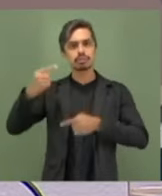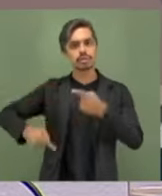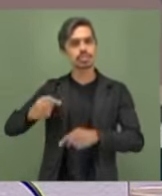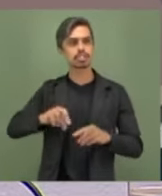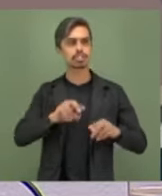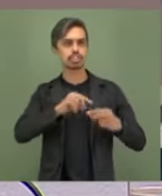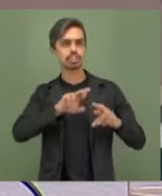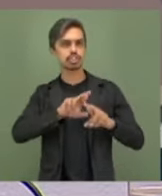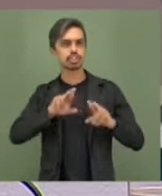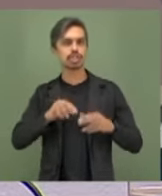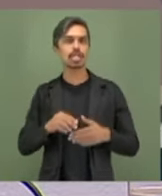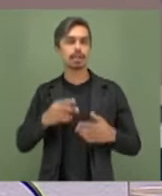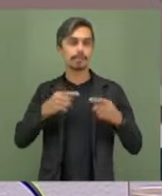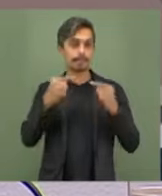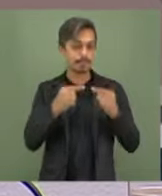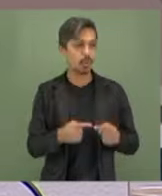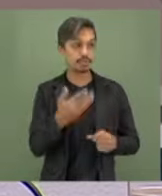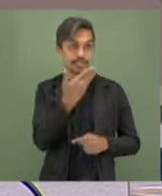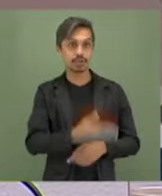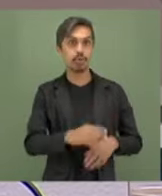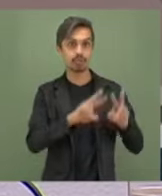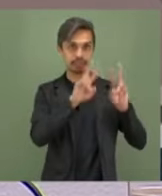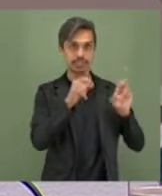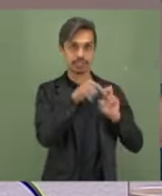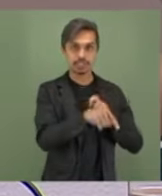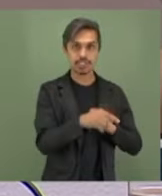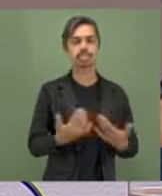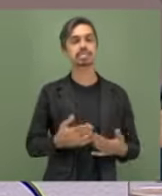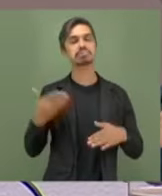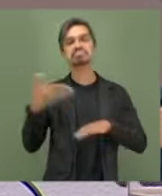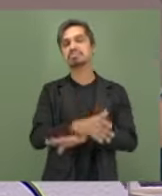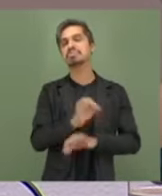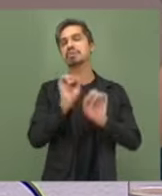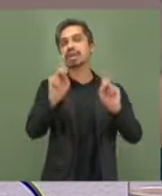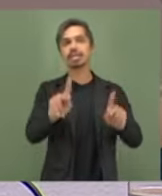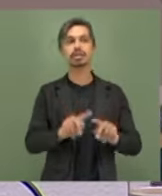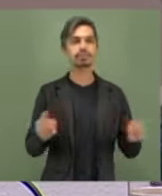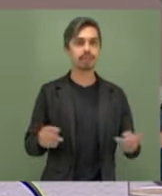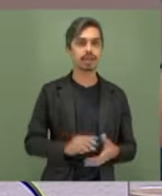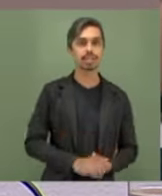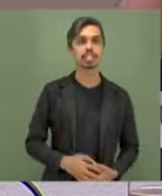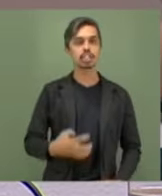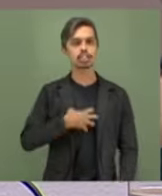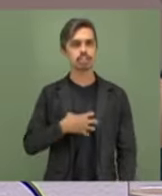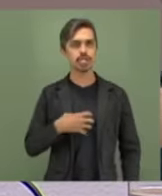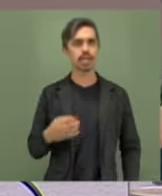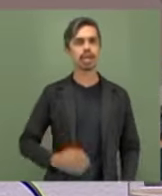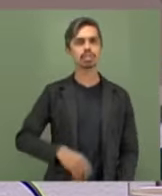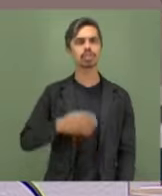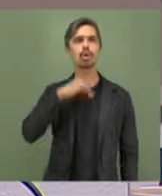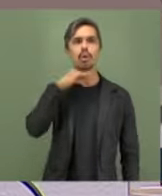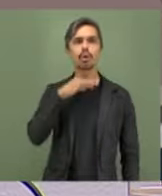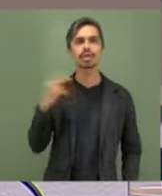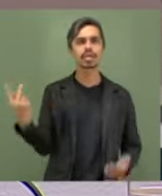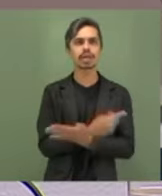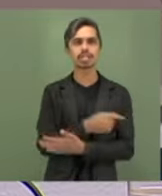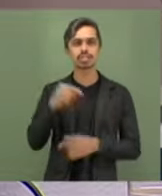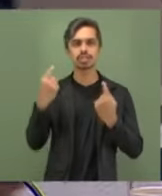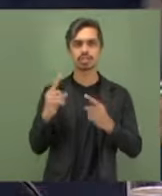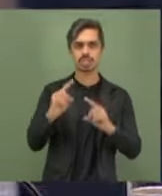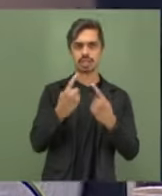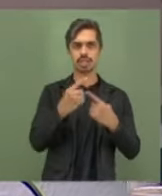nenhum. É um regime que passa a vergonha no mundo inteiro de ser exposto o jogo sujo que as autoridades judiciais estão a fazer